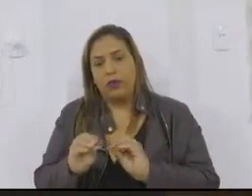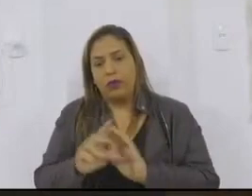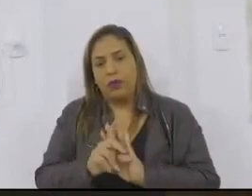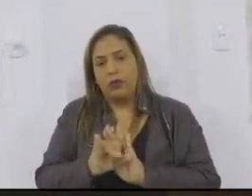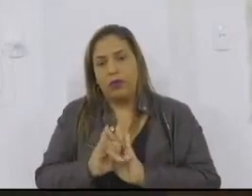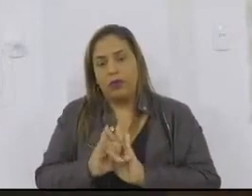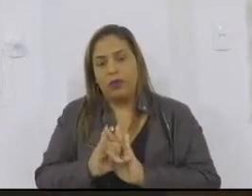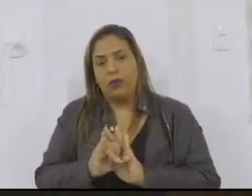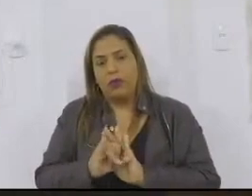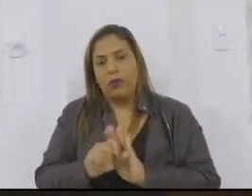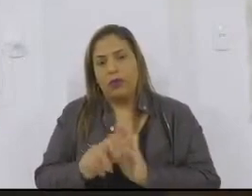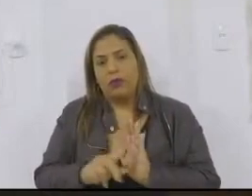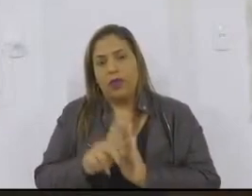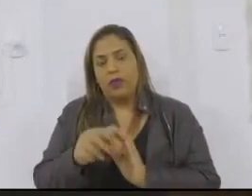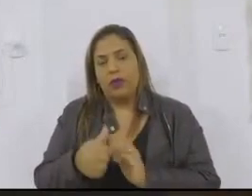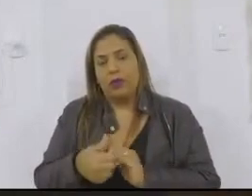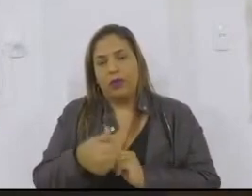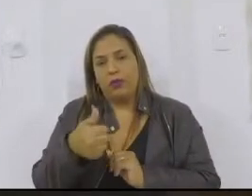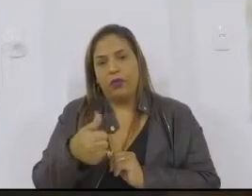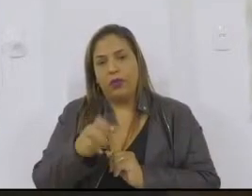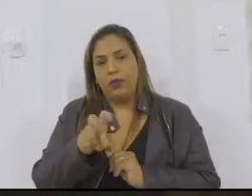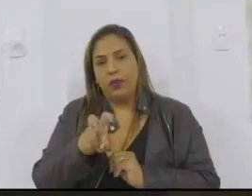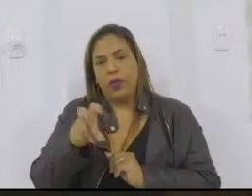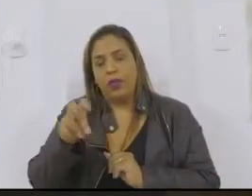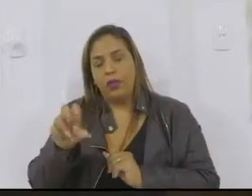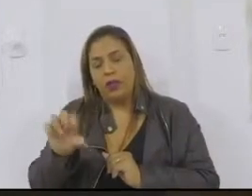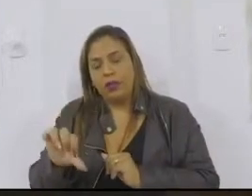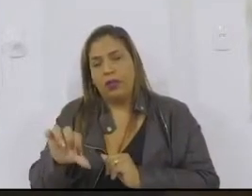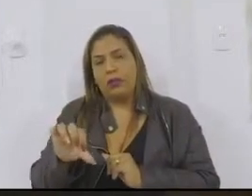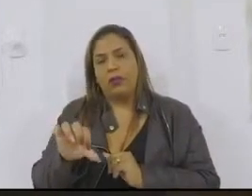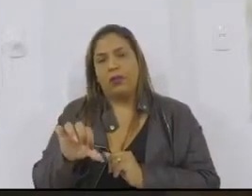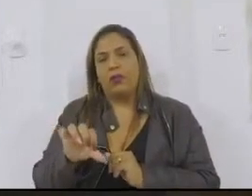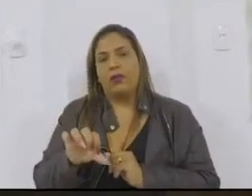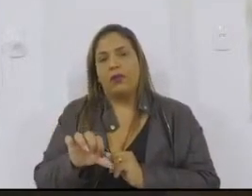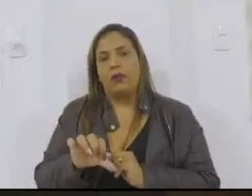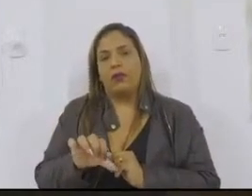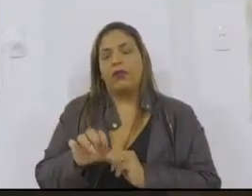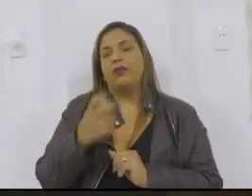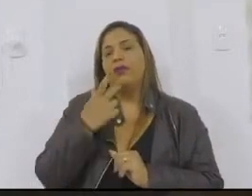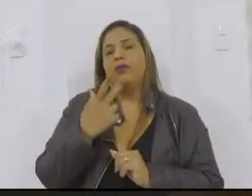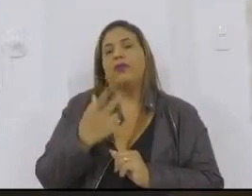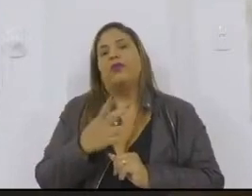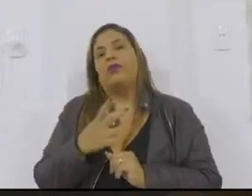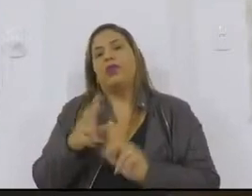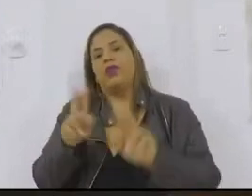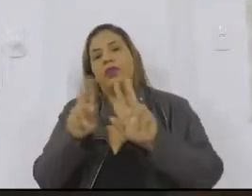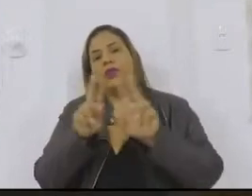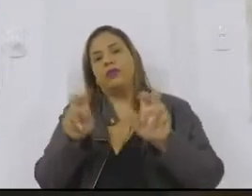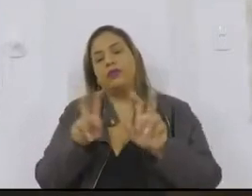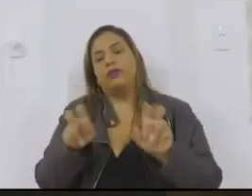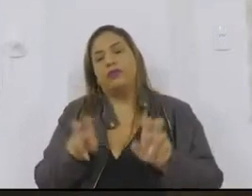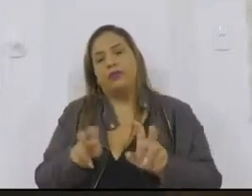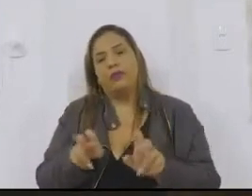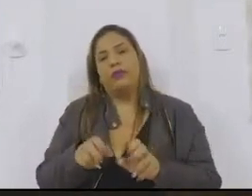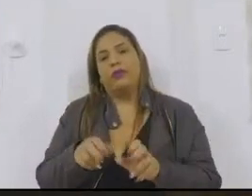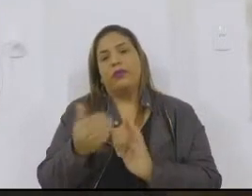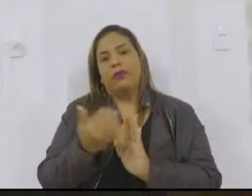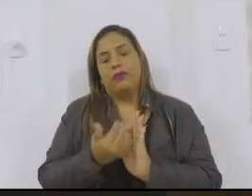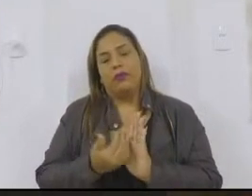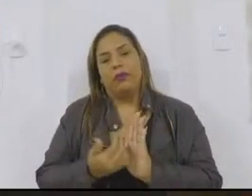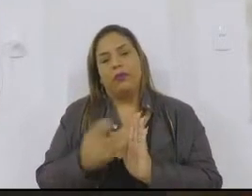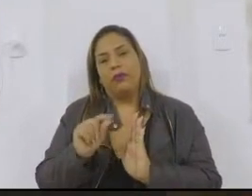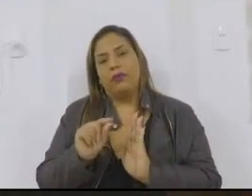determina o parágrafo único do artigo 59 da Constituição Federal e estabelece normas para a consolidação dos atos normativos que